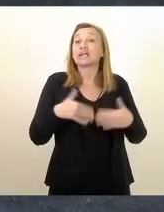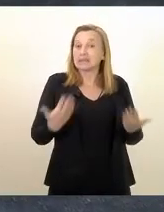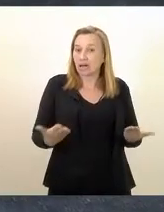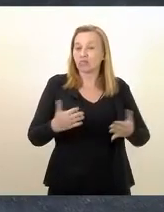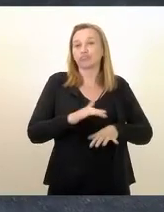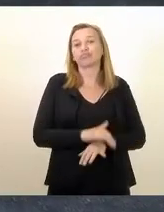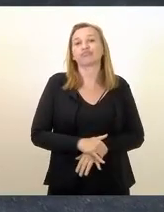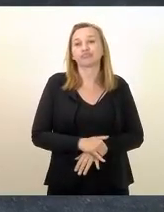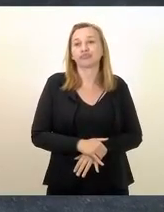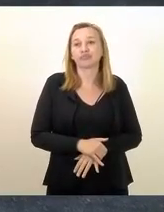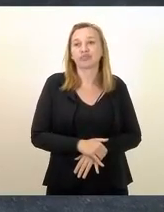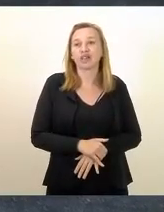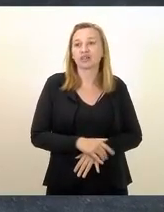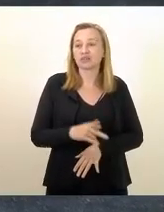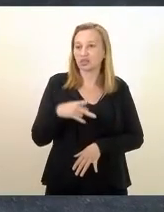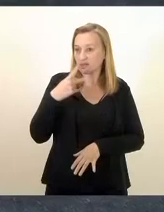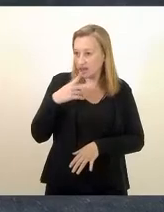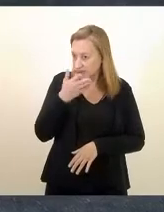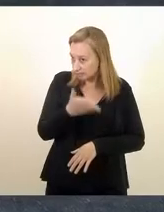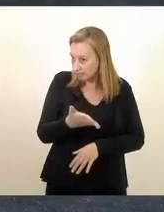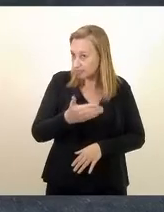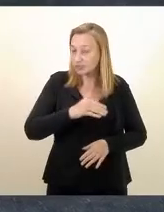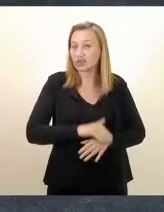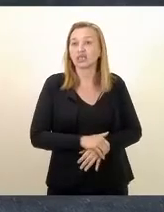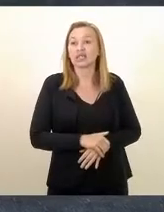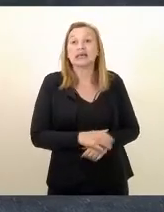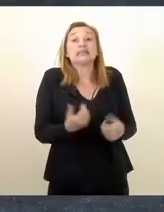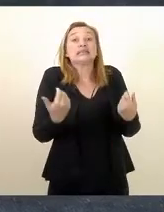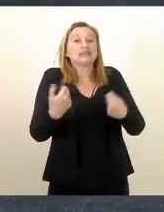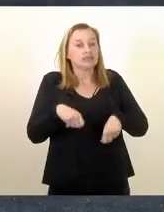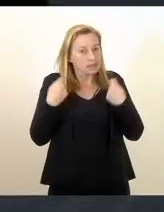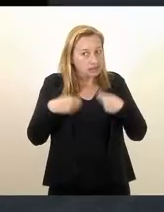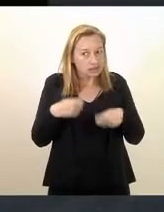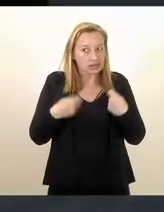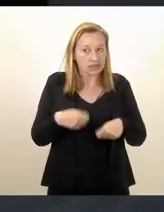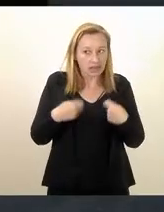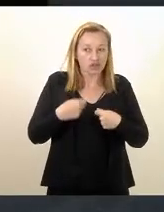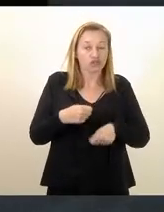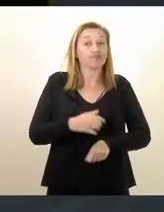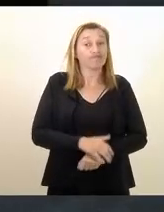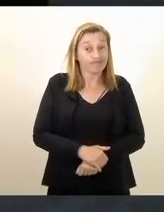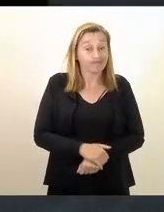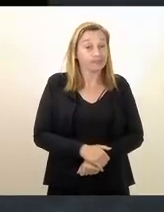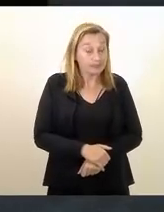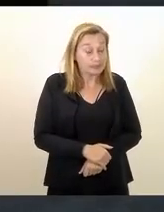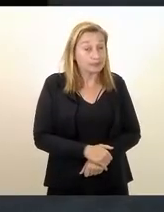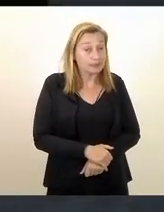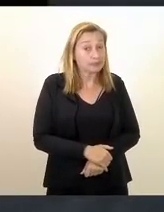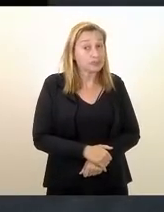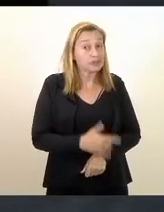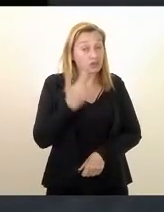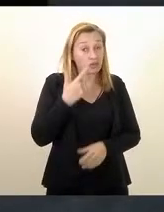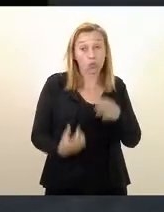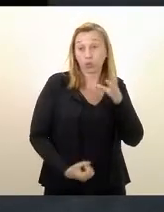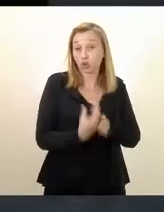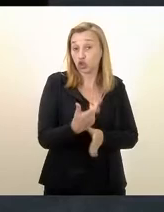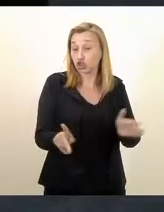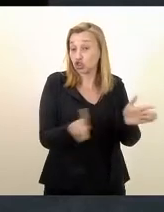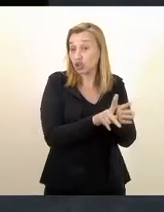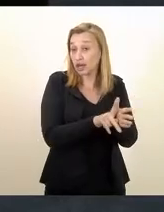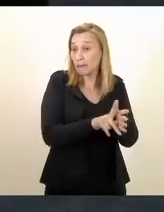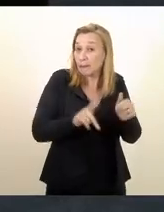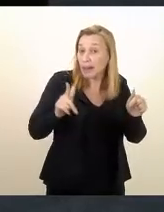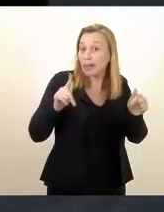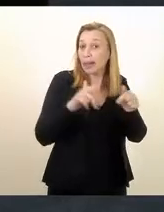aqui essa nossa colocação essa necessidade de fazermos um projeto de lei para